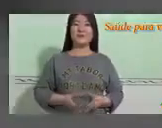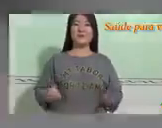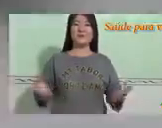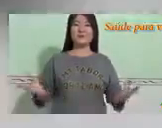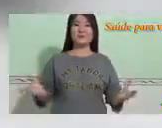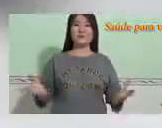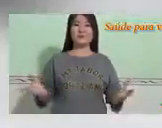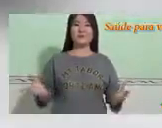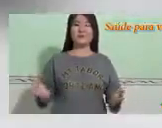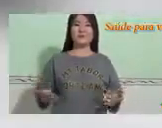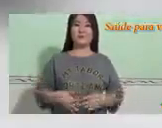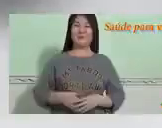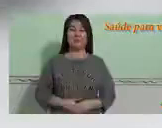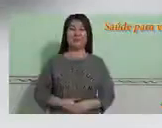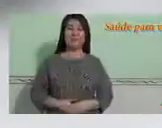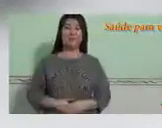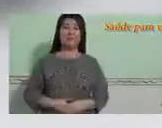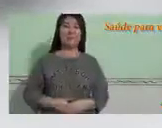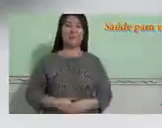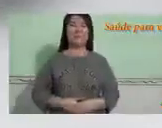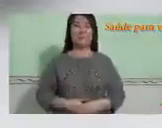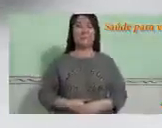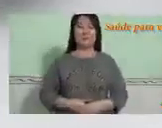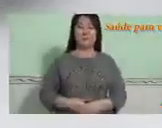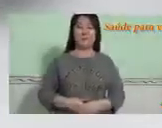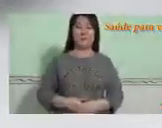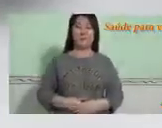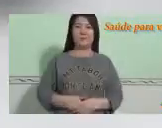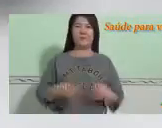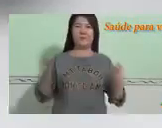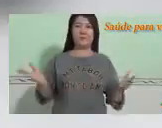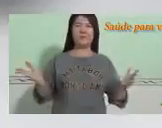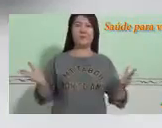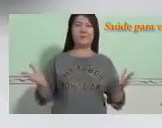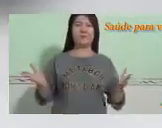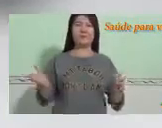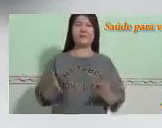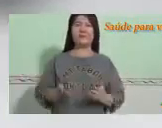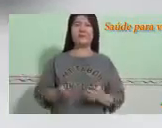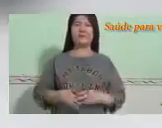tipo de anestesia a warre a de acordo com mais tensão do procedimento a ser realizado